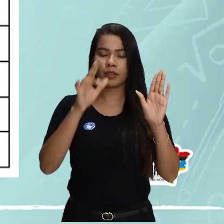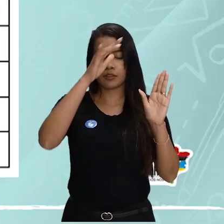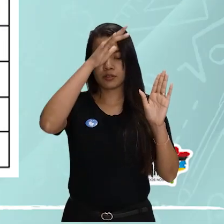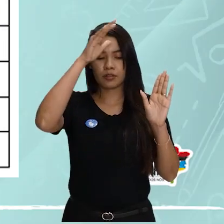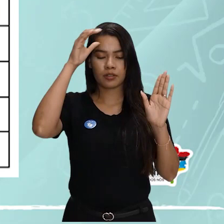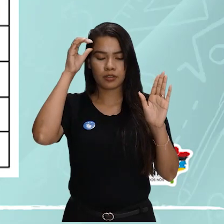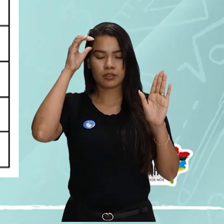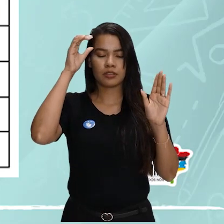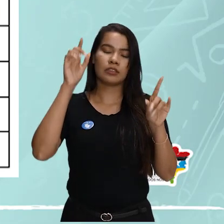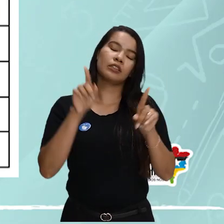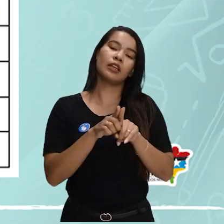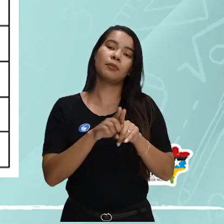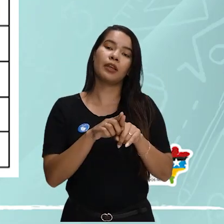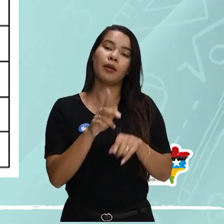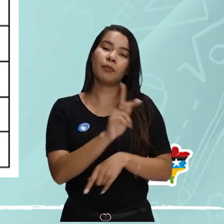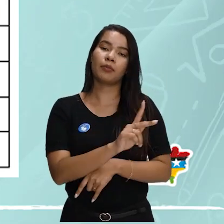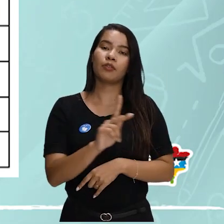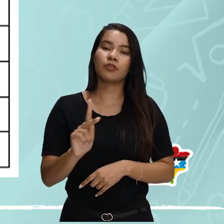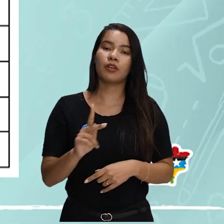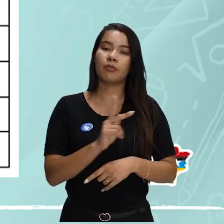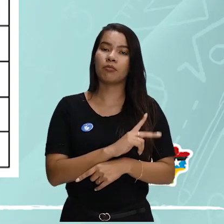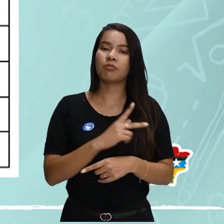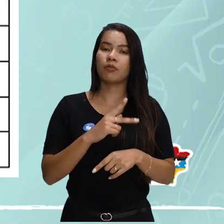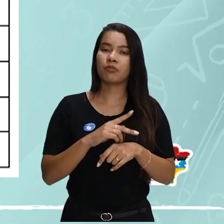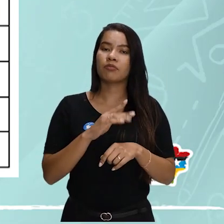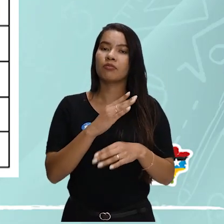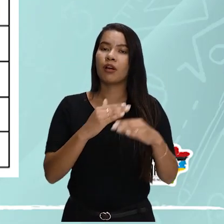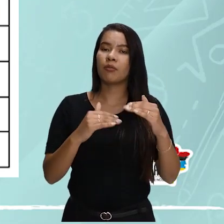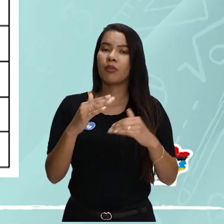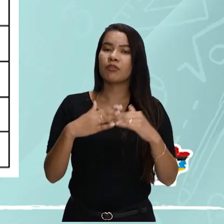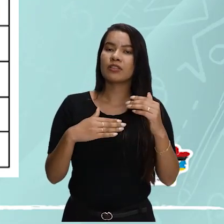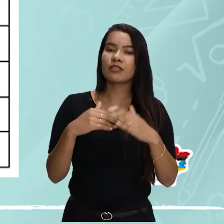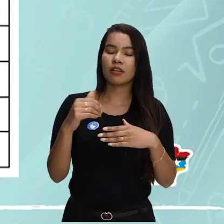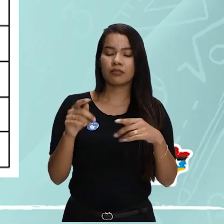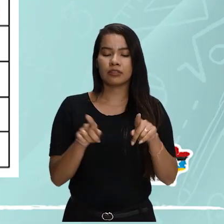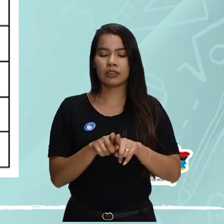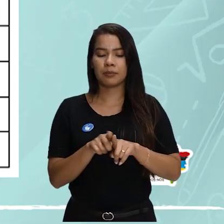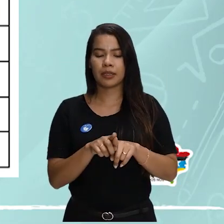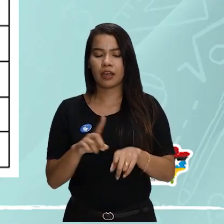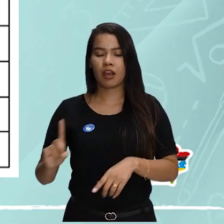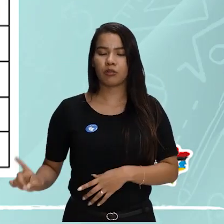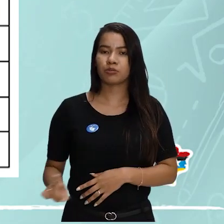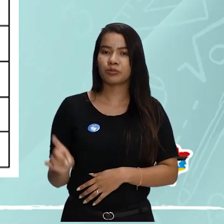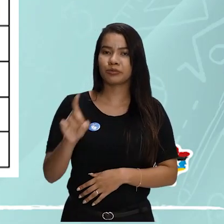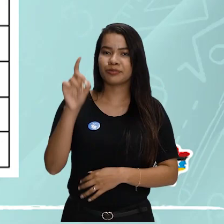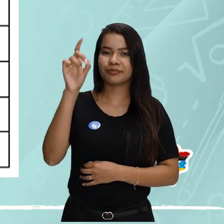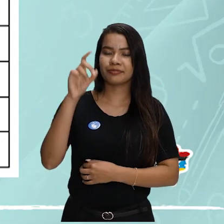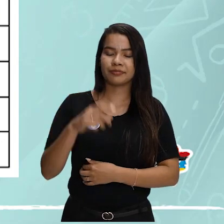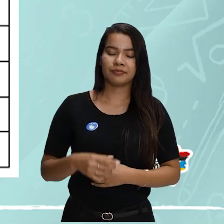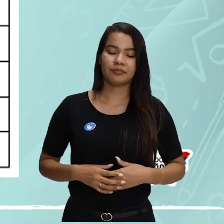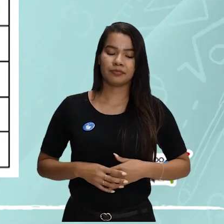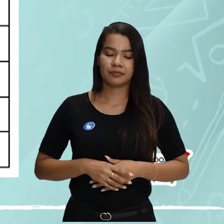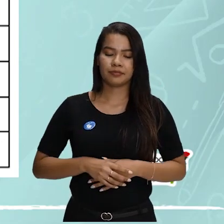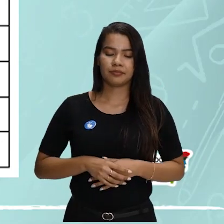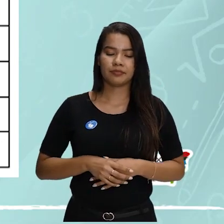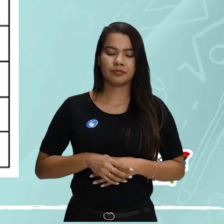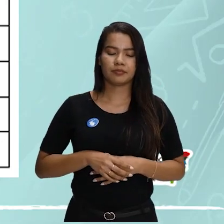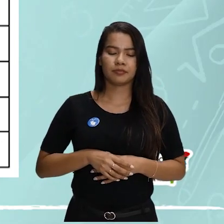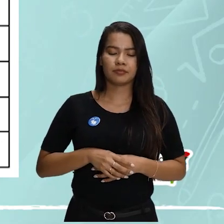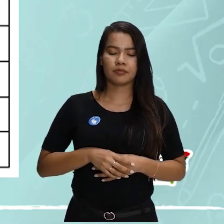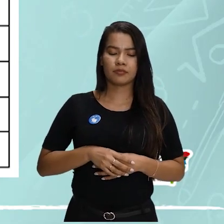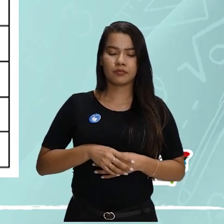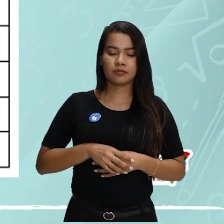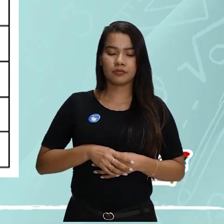profissão, se é engenheiro, professor, médico, advogado. Aqui ele está dando a altura do cliente, nessa coluna. Nessa outra coluna ele deu